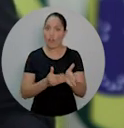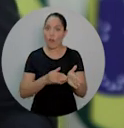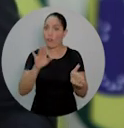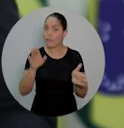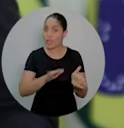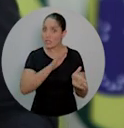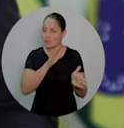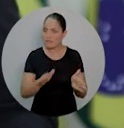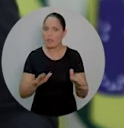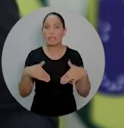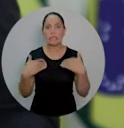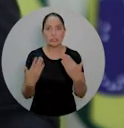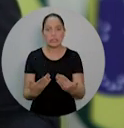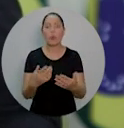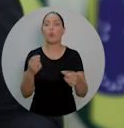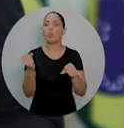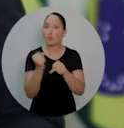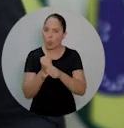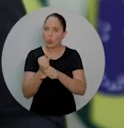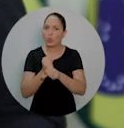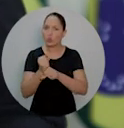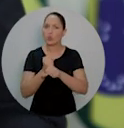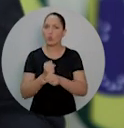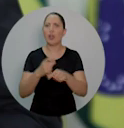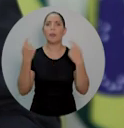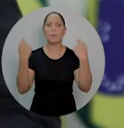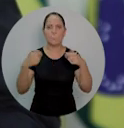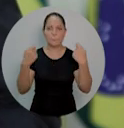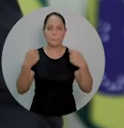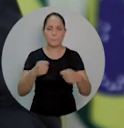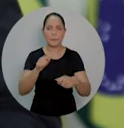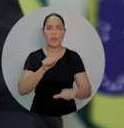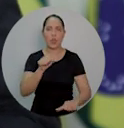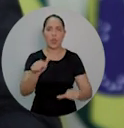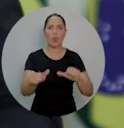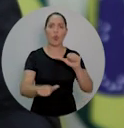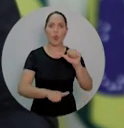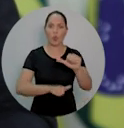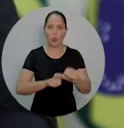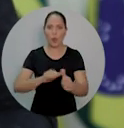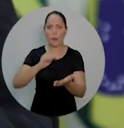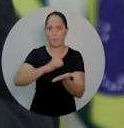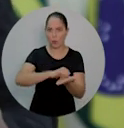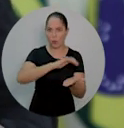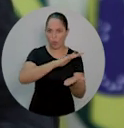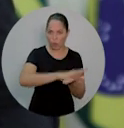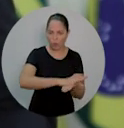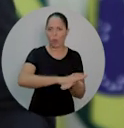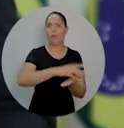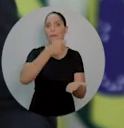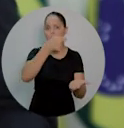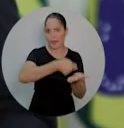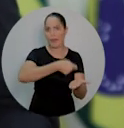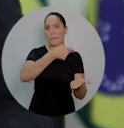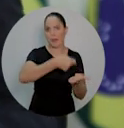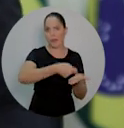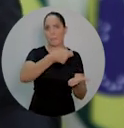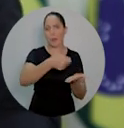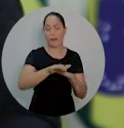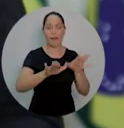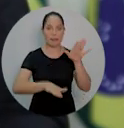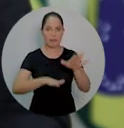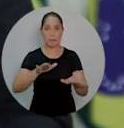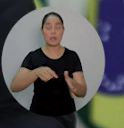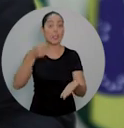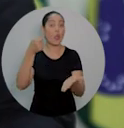automotores deverão adimplir com os tributos, multas e encargos para ter renovado o licenciamento do veículo. Além